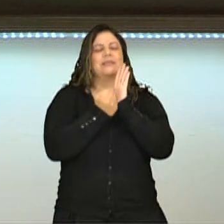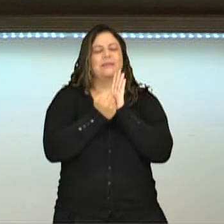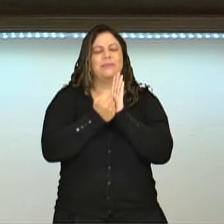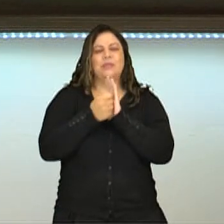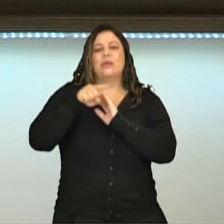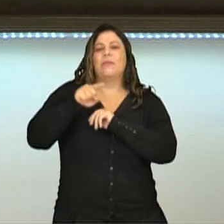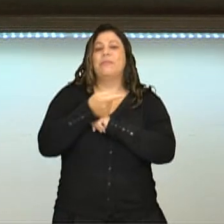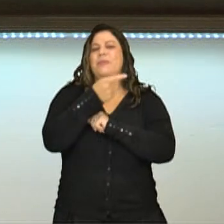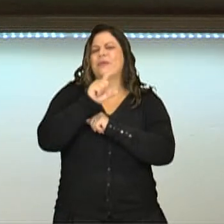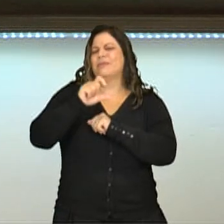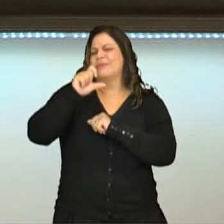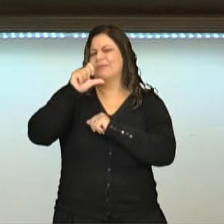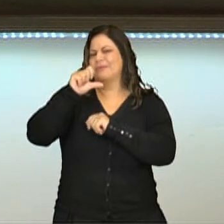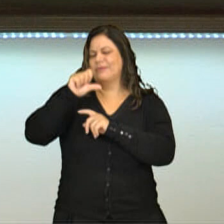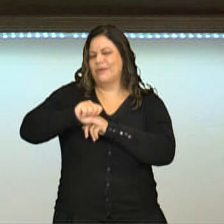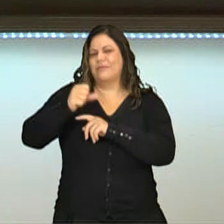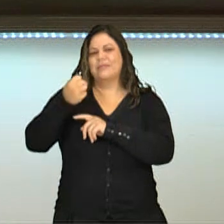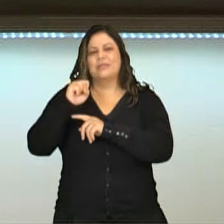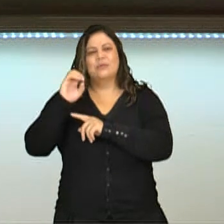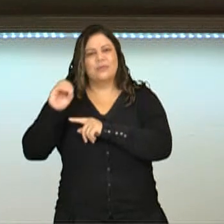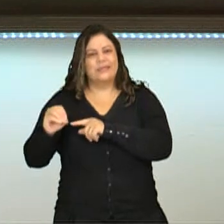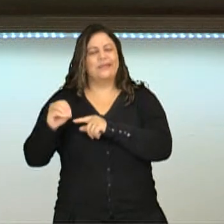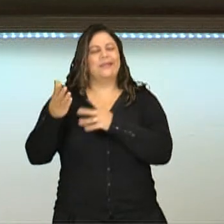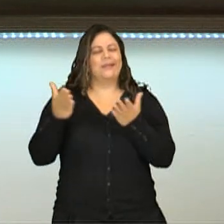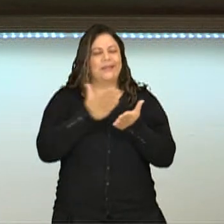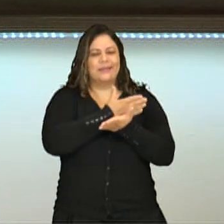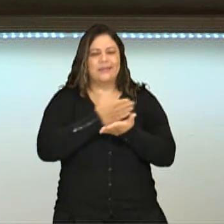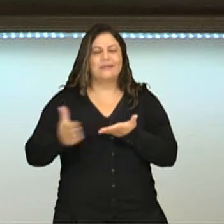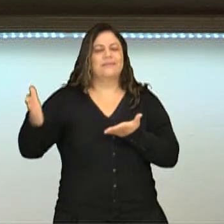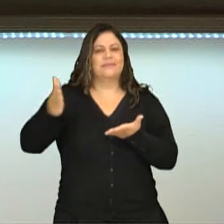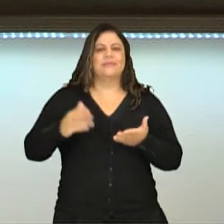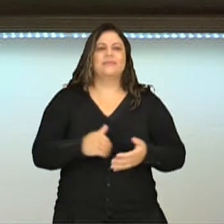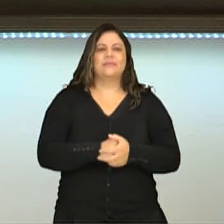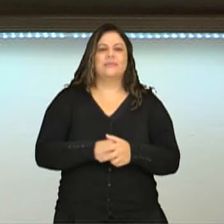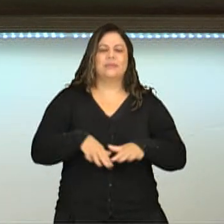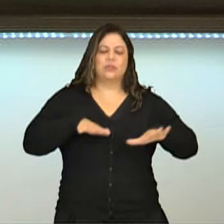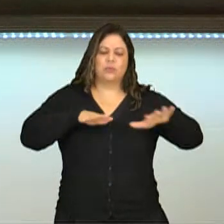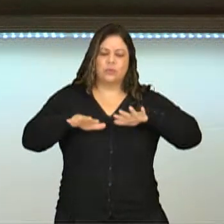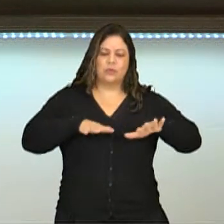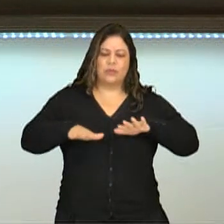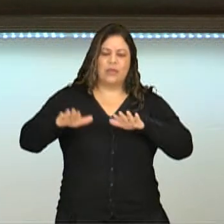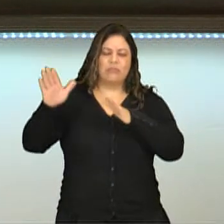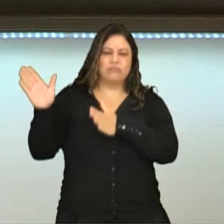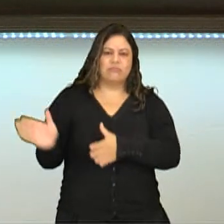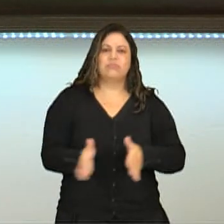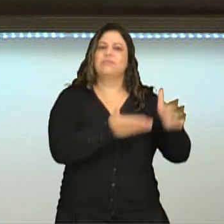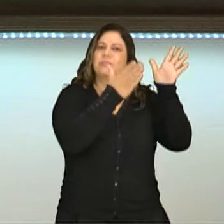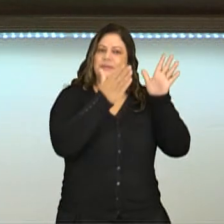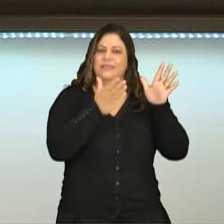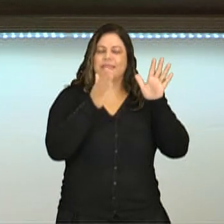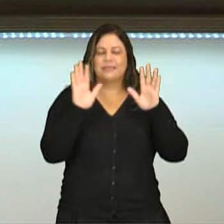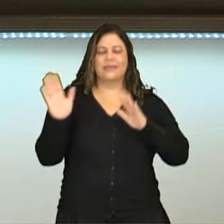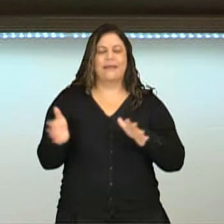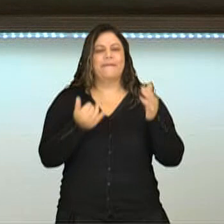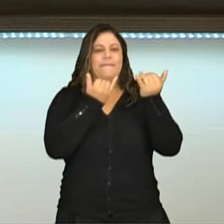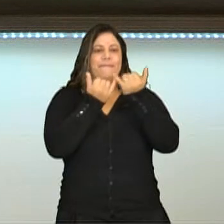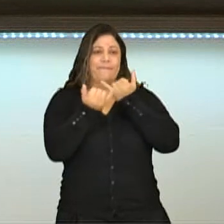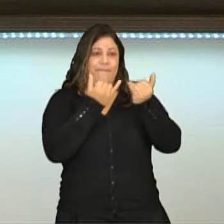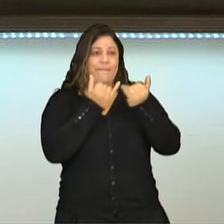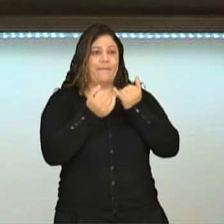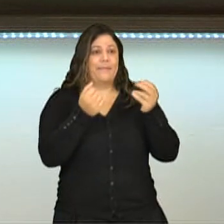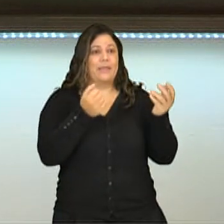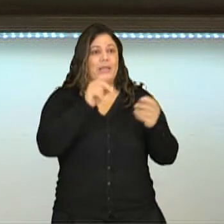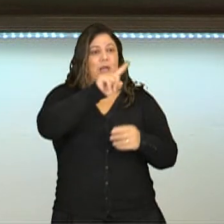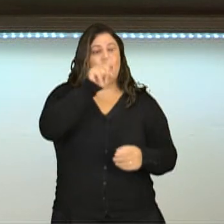90, nós tínhamos muita questão da lambada. Foi um ritmo musical que ele foi passageiro e que é muito semelhante ao